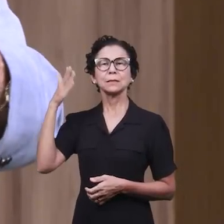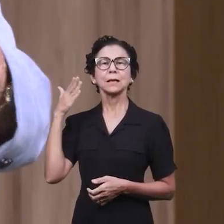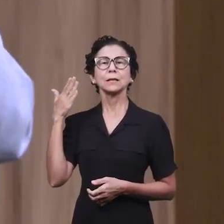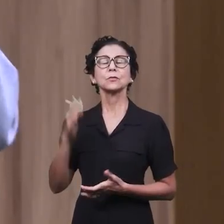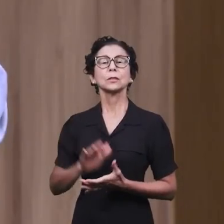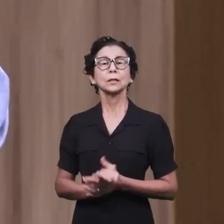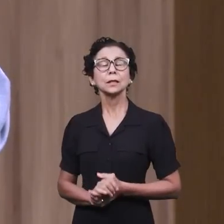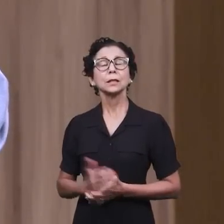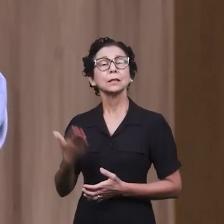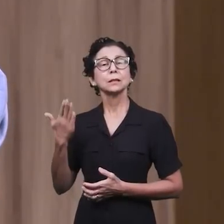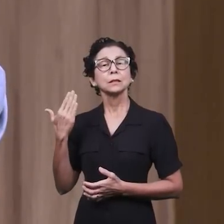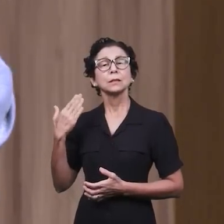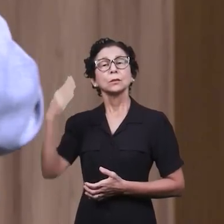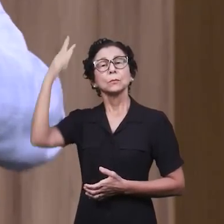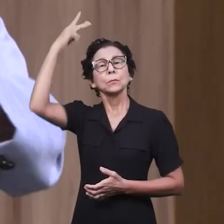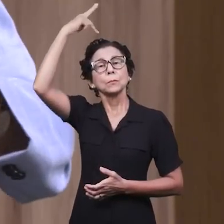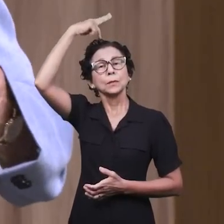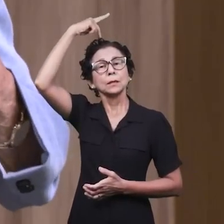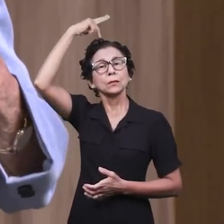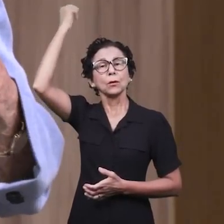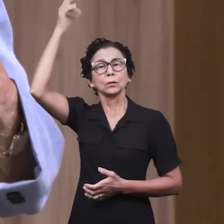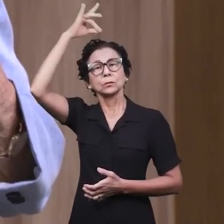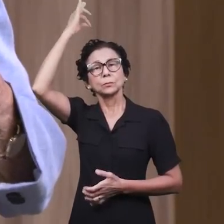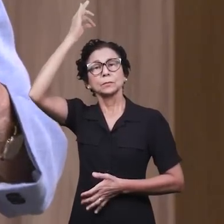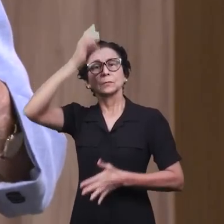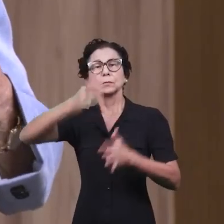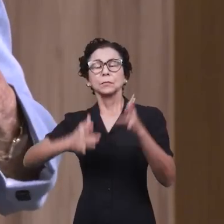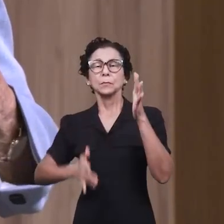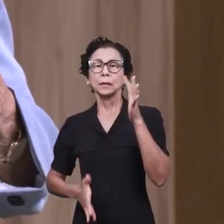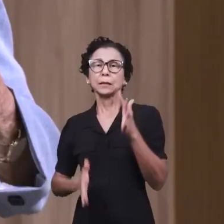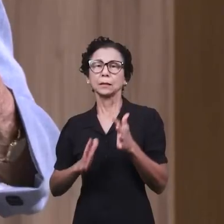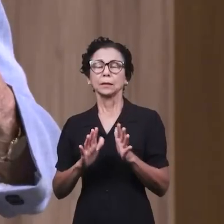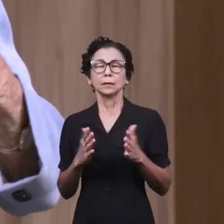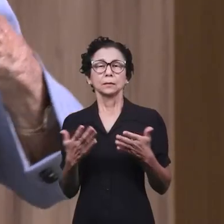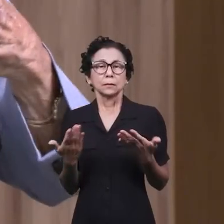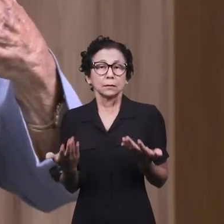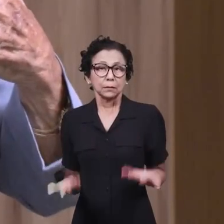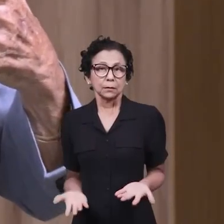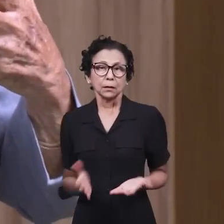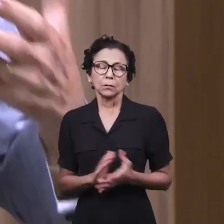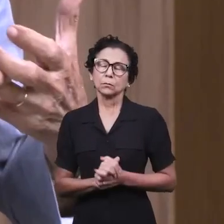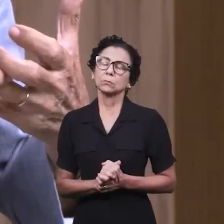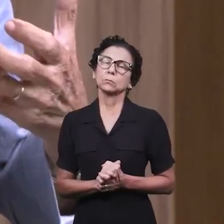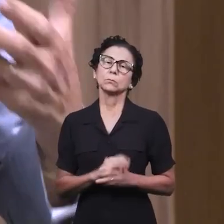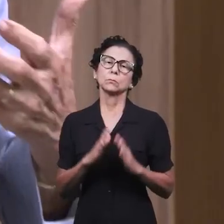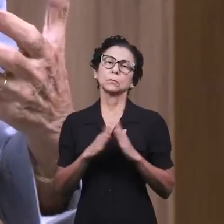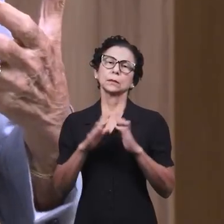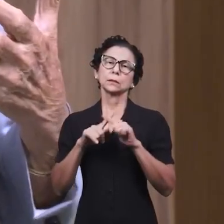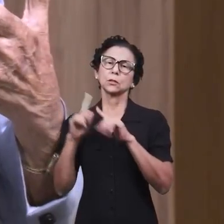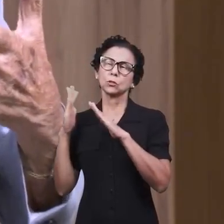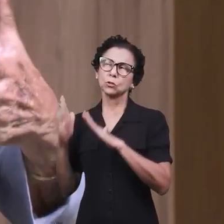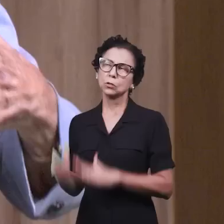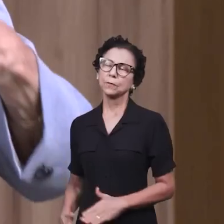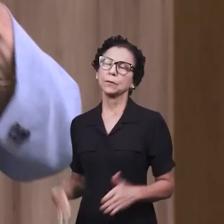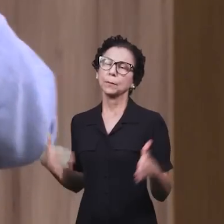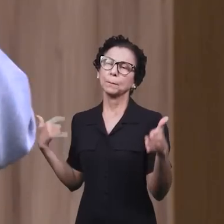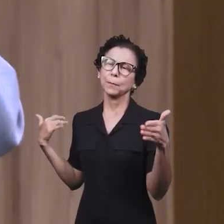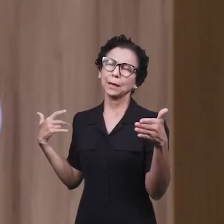do Pentecostes. Então, ela sofreu, a igreja sofreu logo de